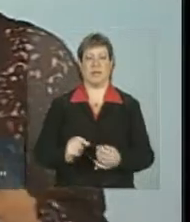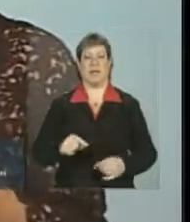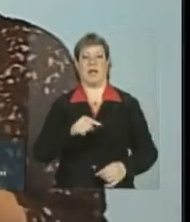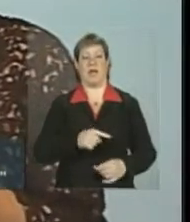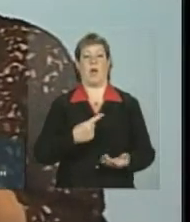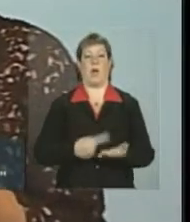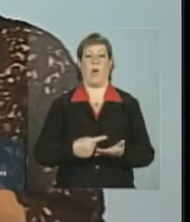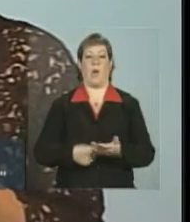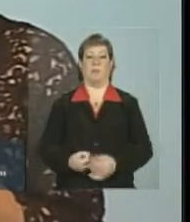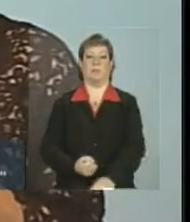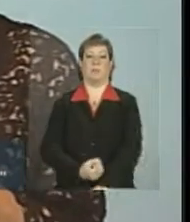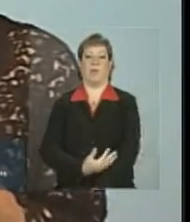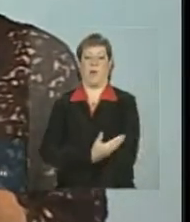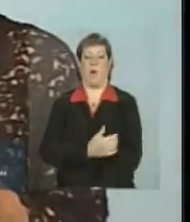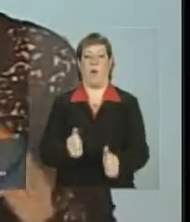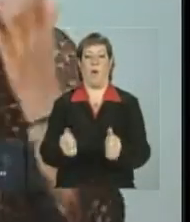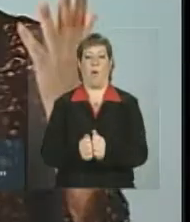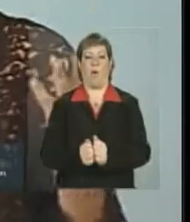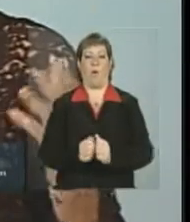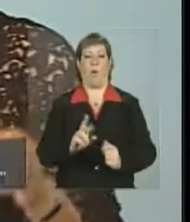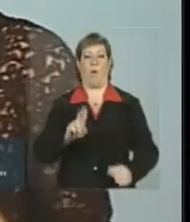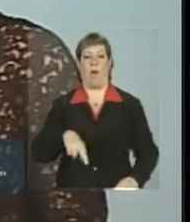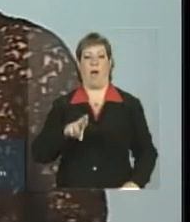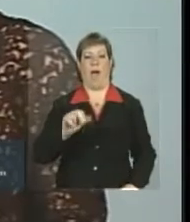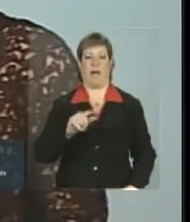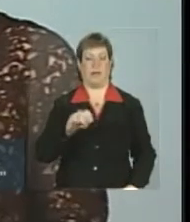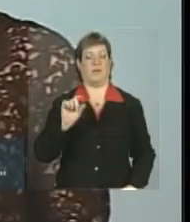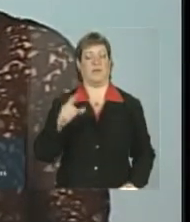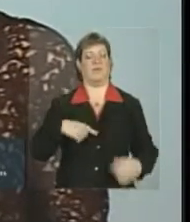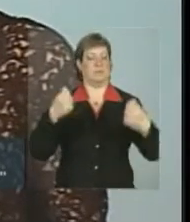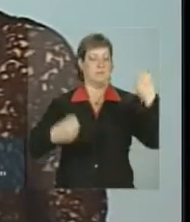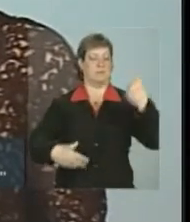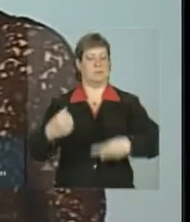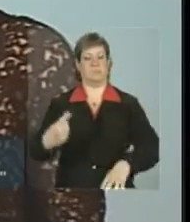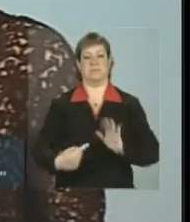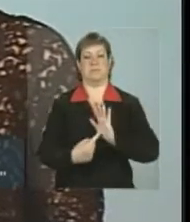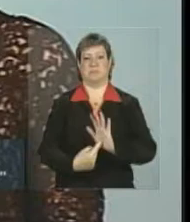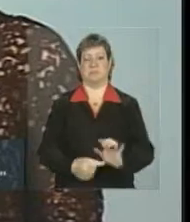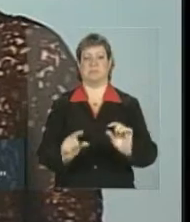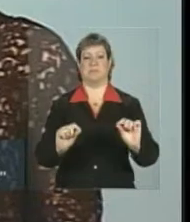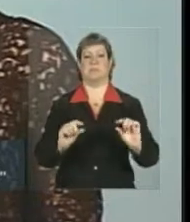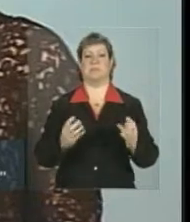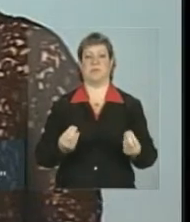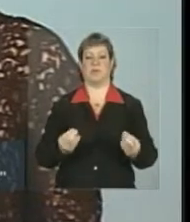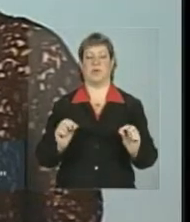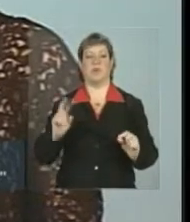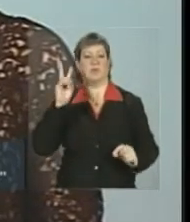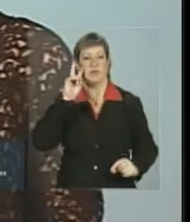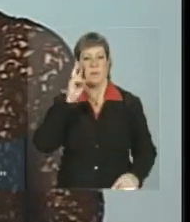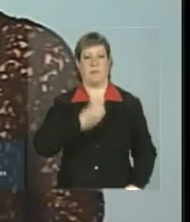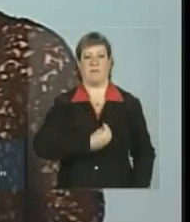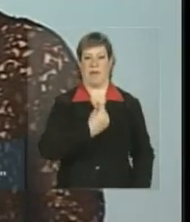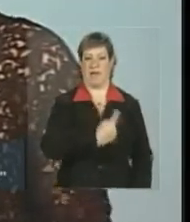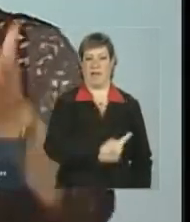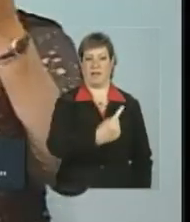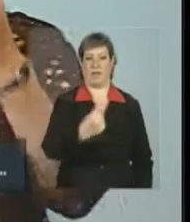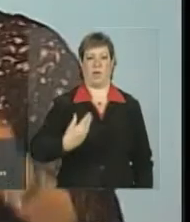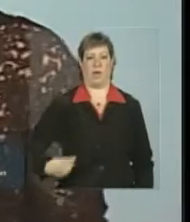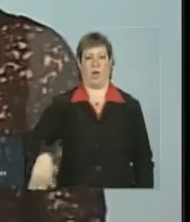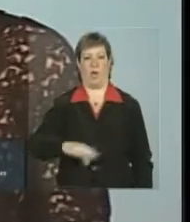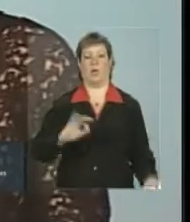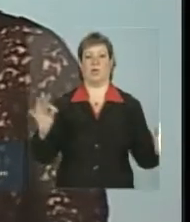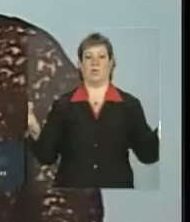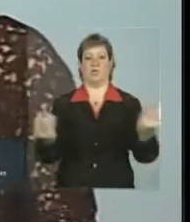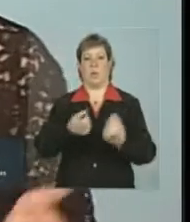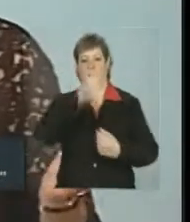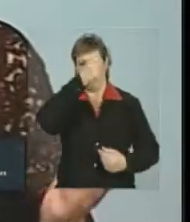ele combinou a emoção com a razão e fez uma apresentação que diz respeito a cada um de nós e a todos